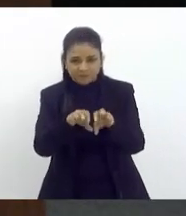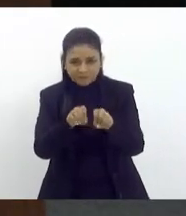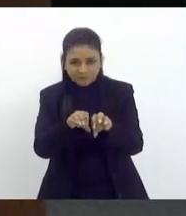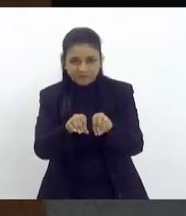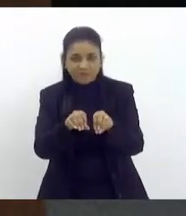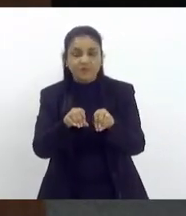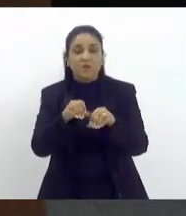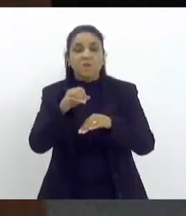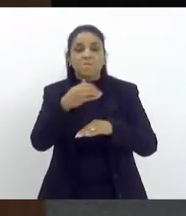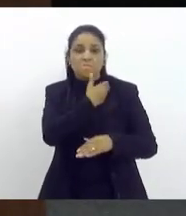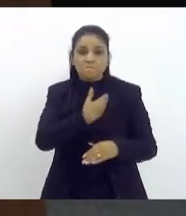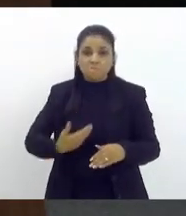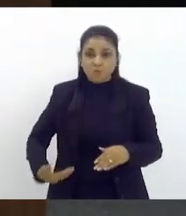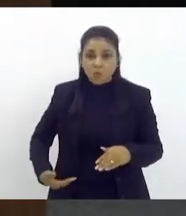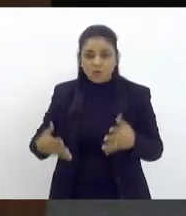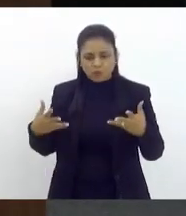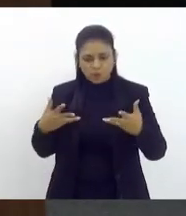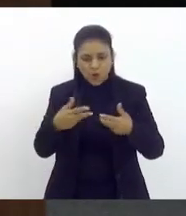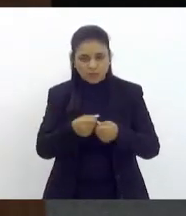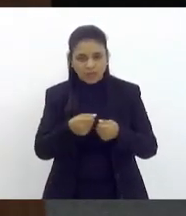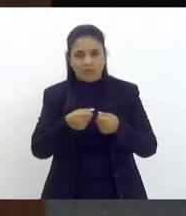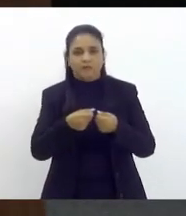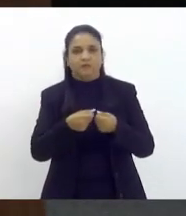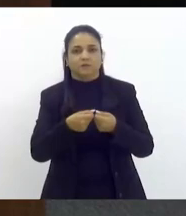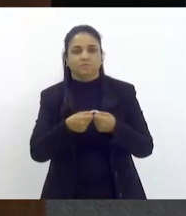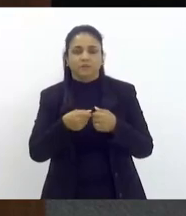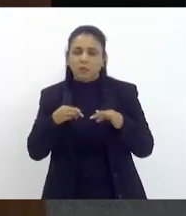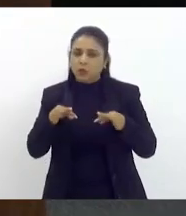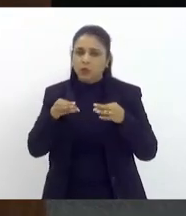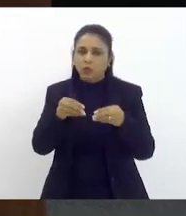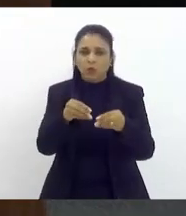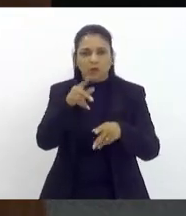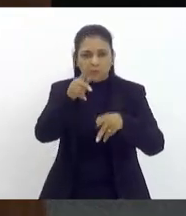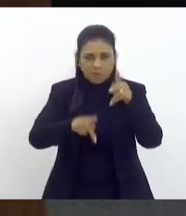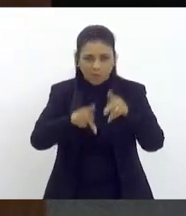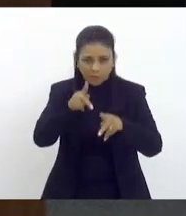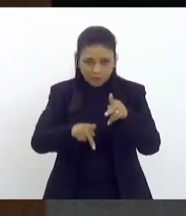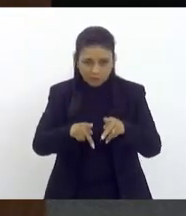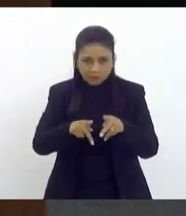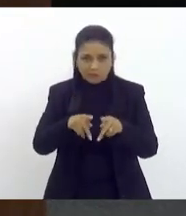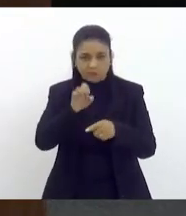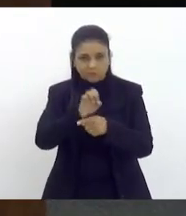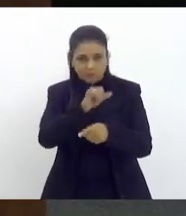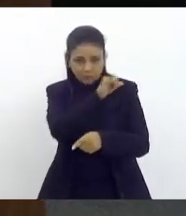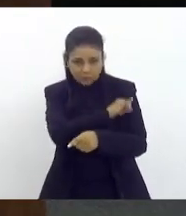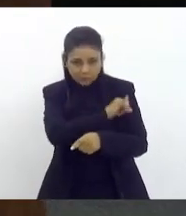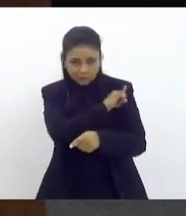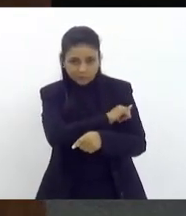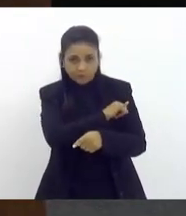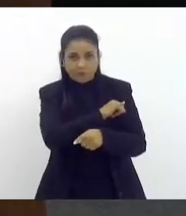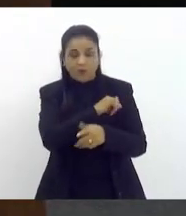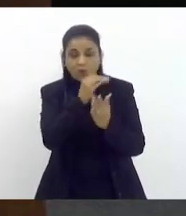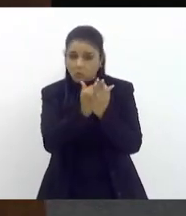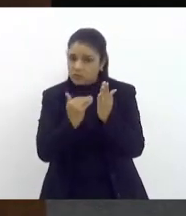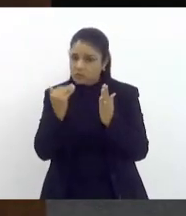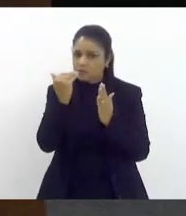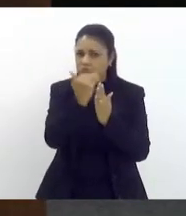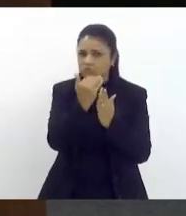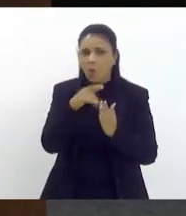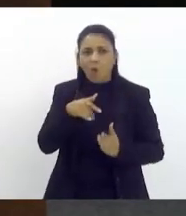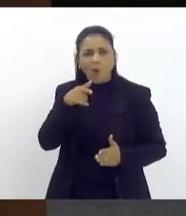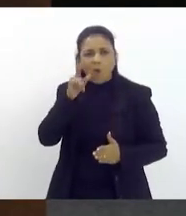pública e que acessível para toda a nossa população os exageros ocorridos ontem